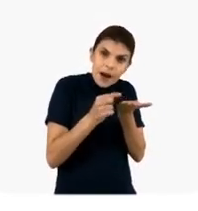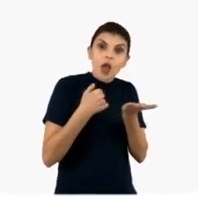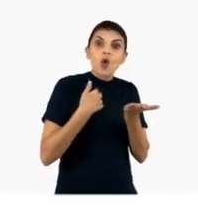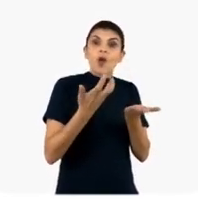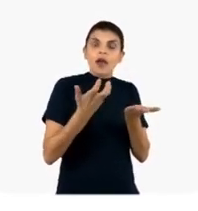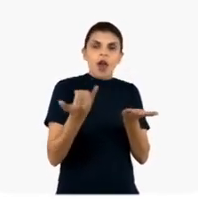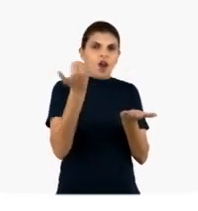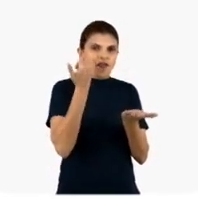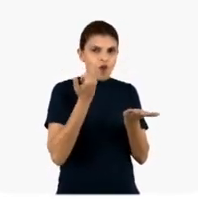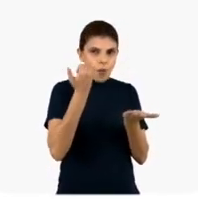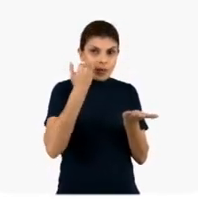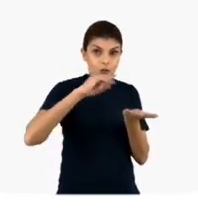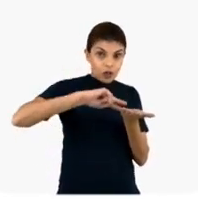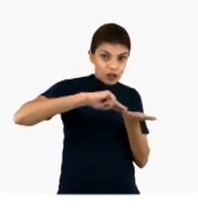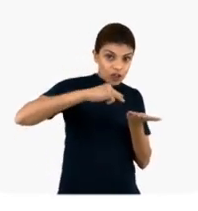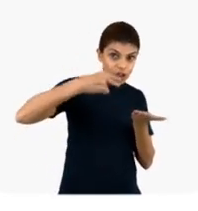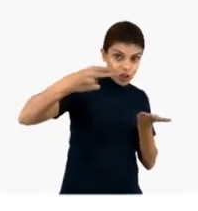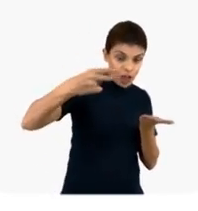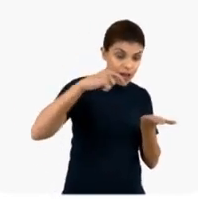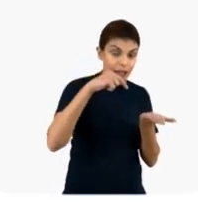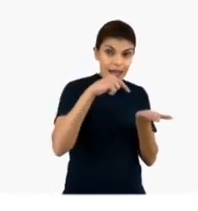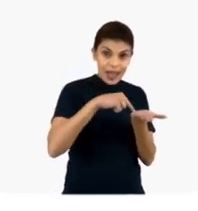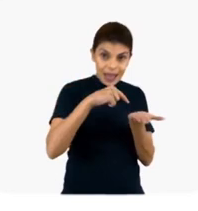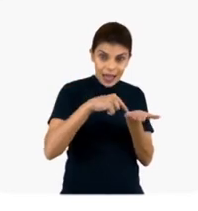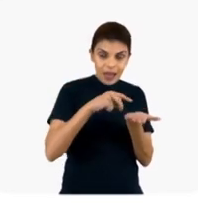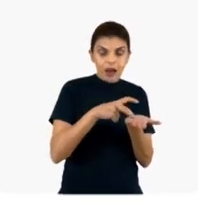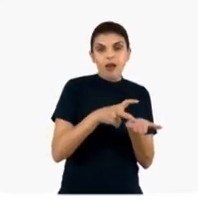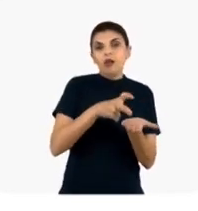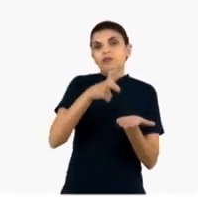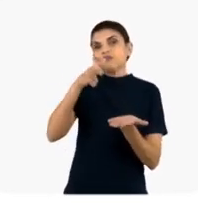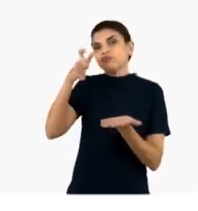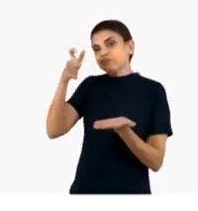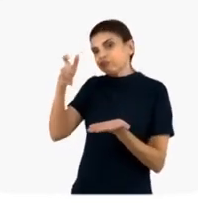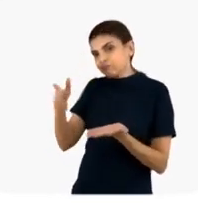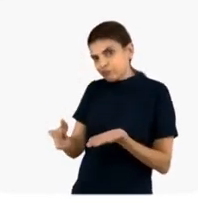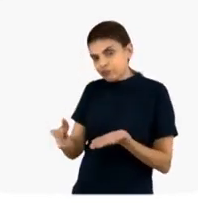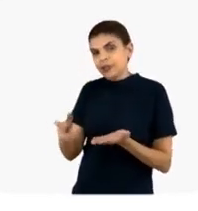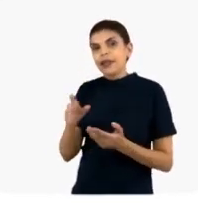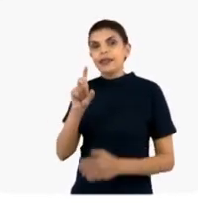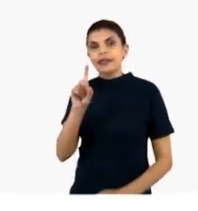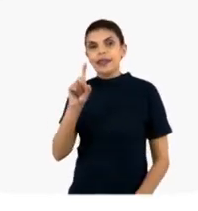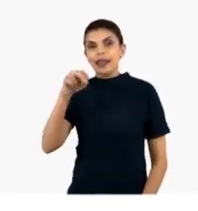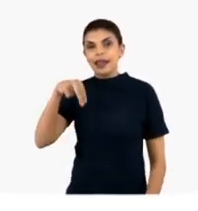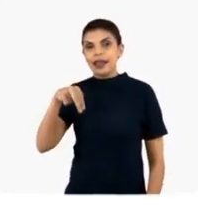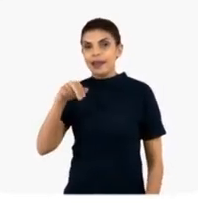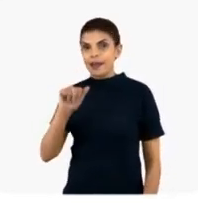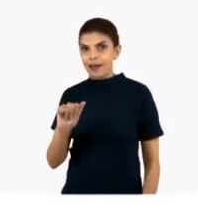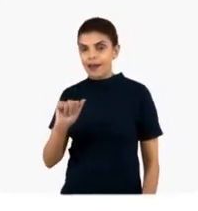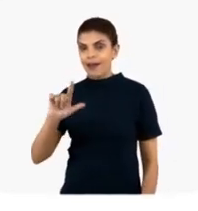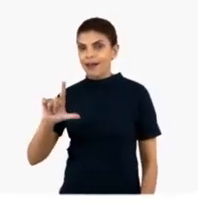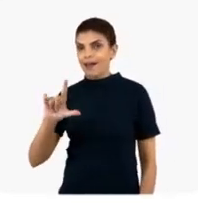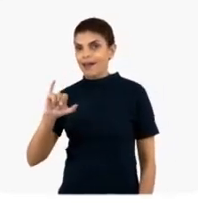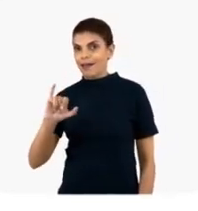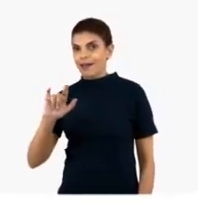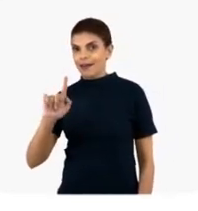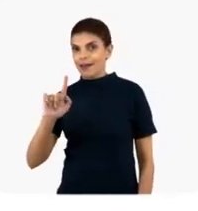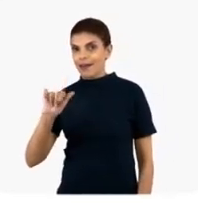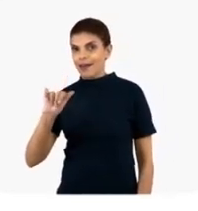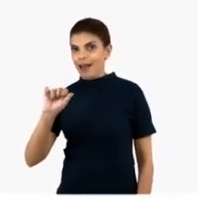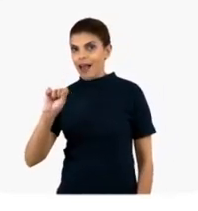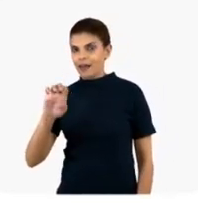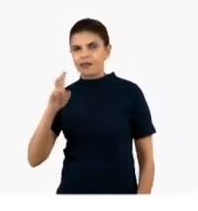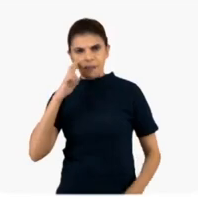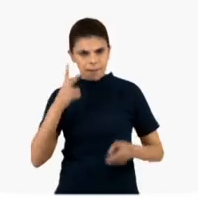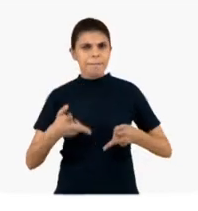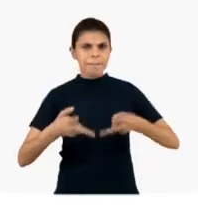eu quero com a informação genética do produto é inserido através do DNA ligase. Então, vocês